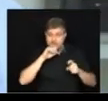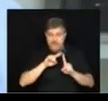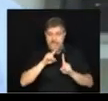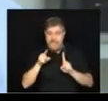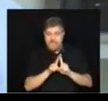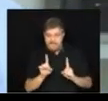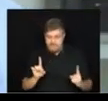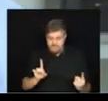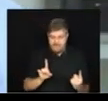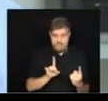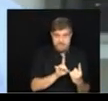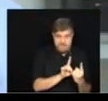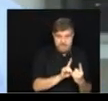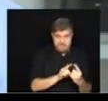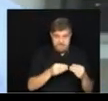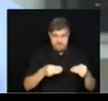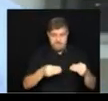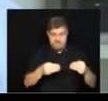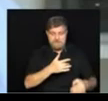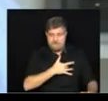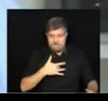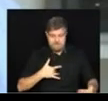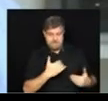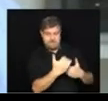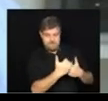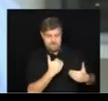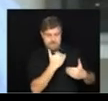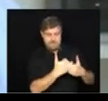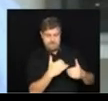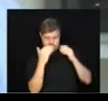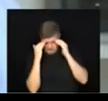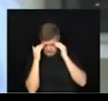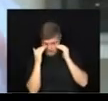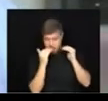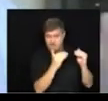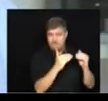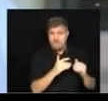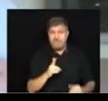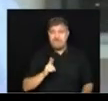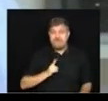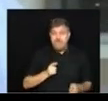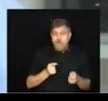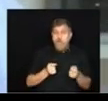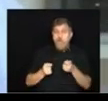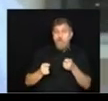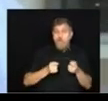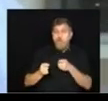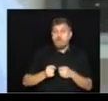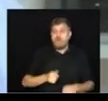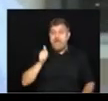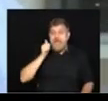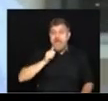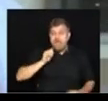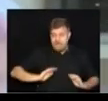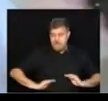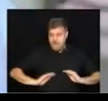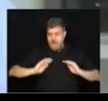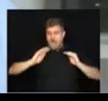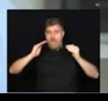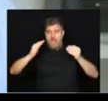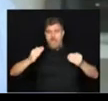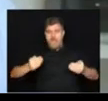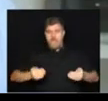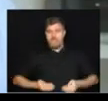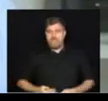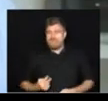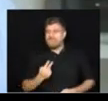seguir as guias do Ministério da Saúde, você tem também o controle de peso da gestante. Então, como